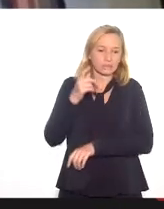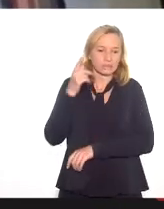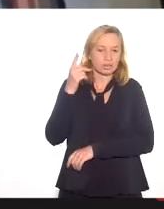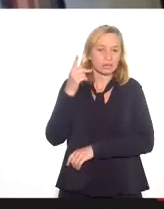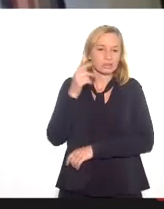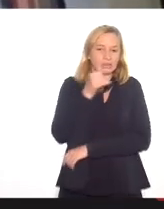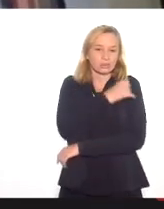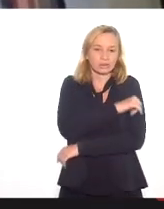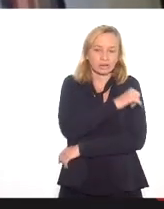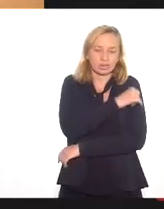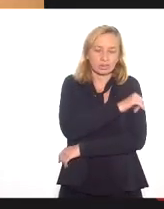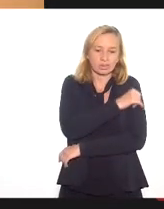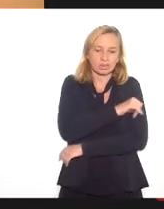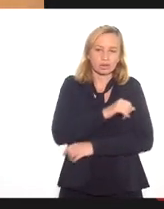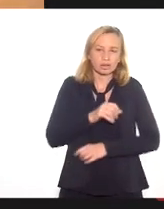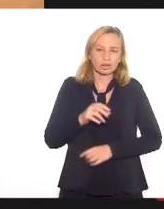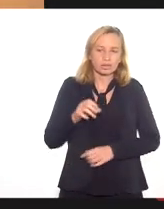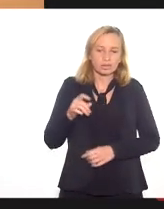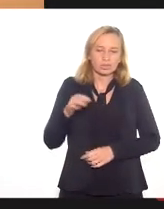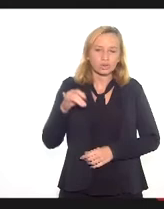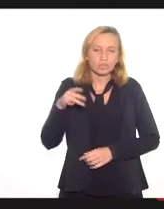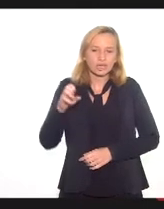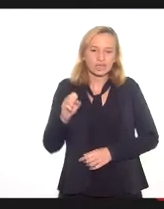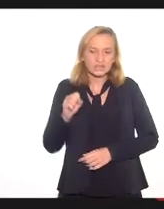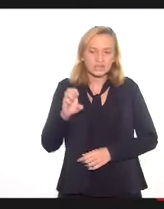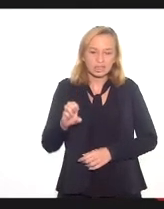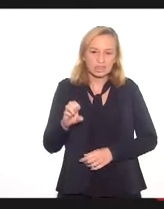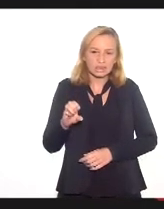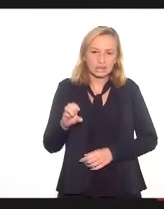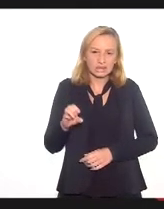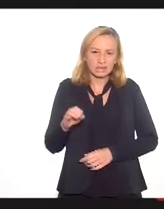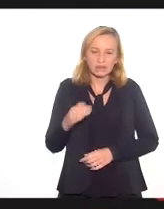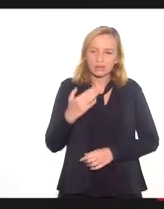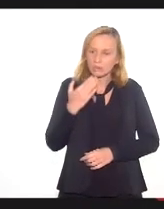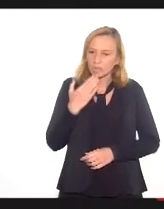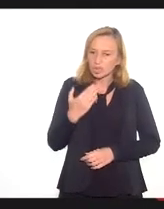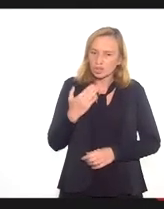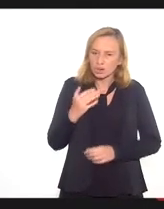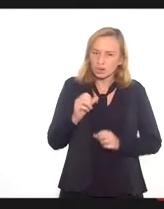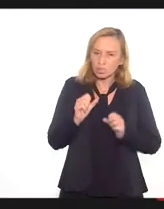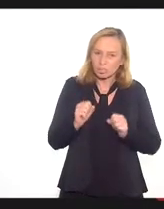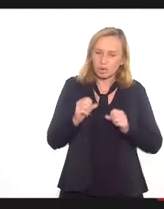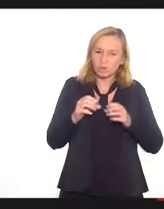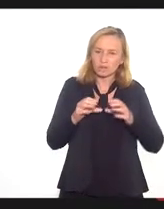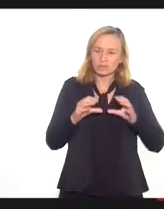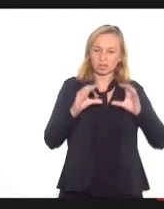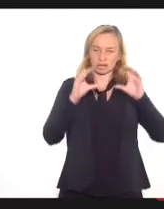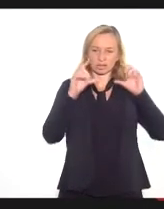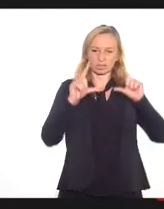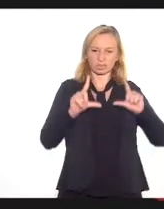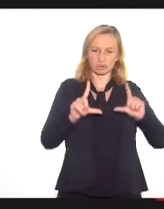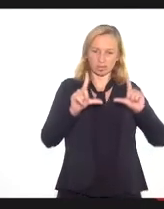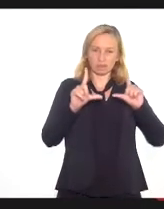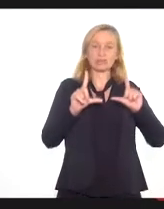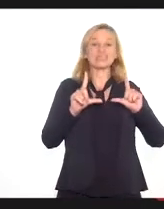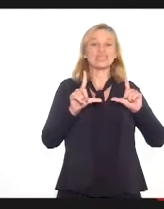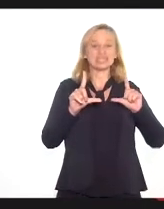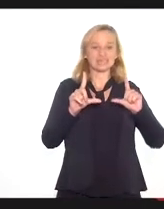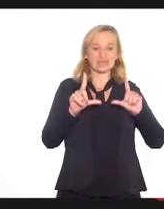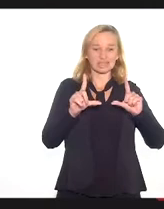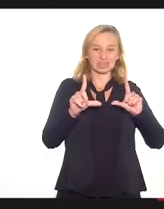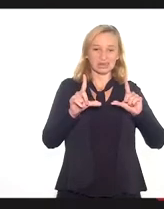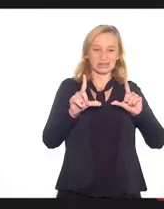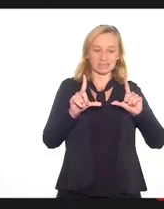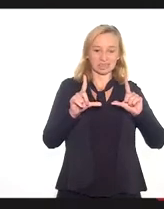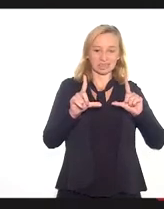Janeiro. Suplicy, se me permite uma parte, o senhor pode levantar um pouco, abaixar um pouco sua câmera,